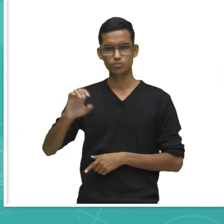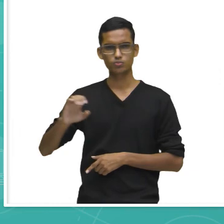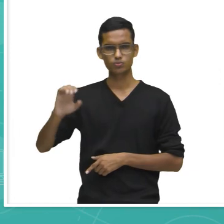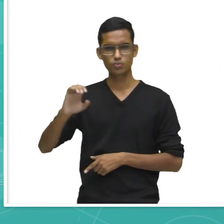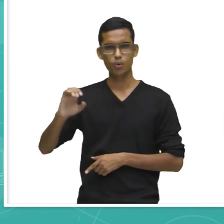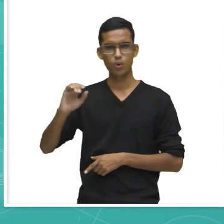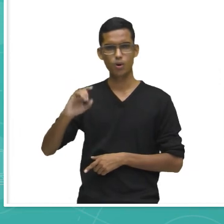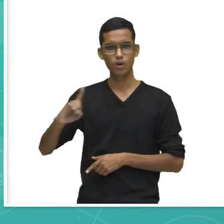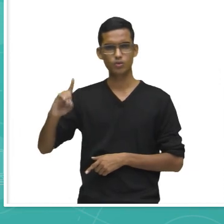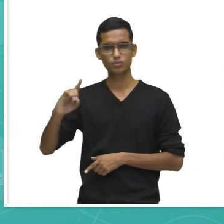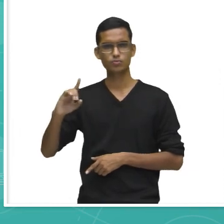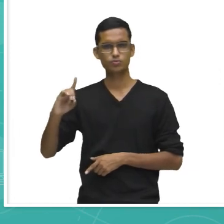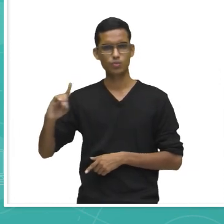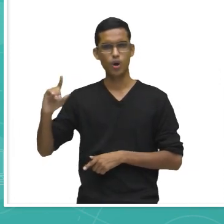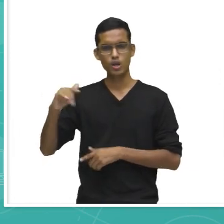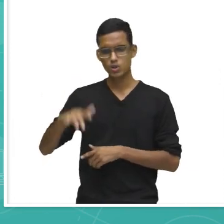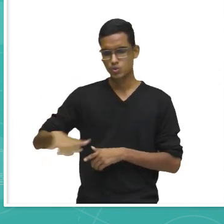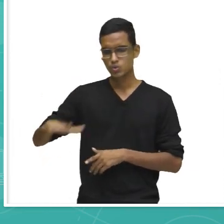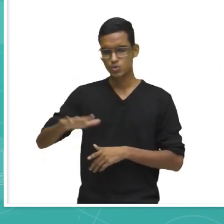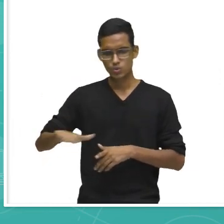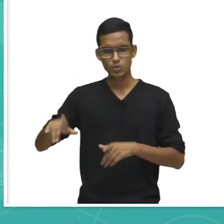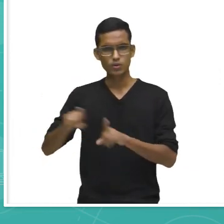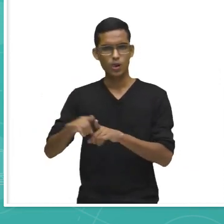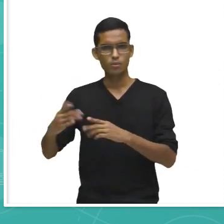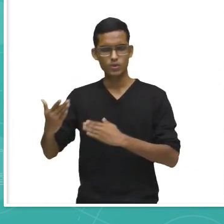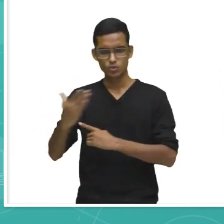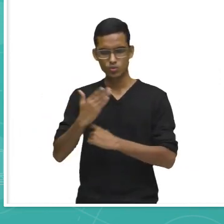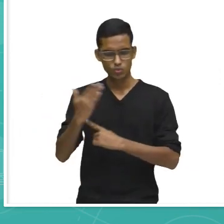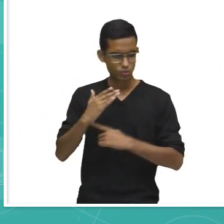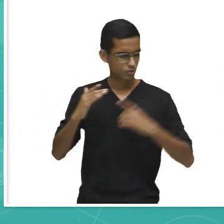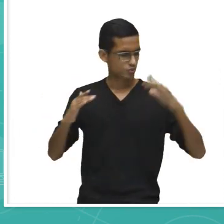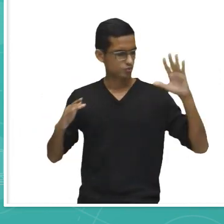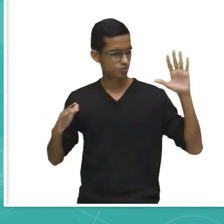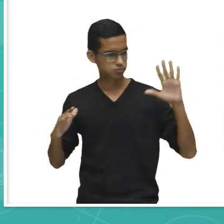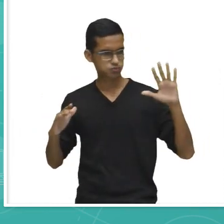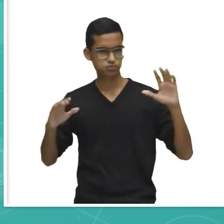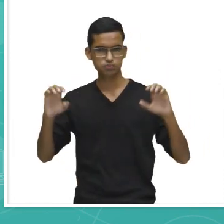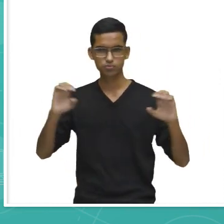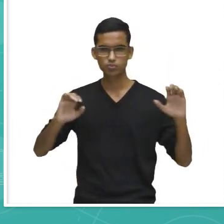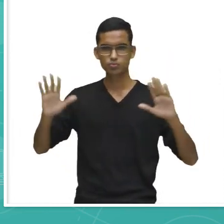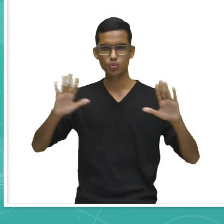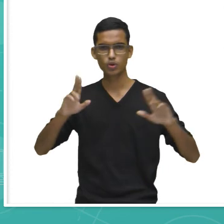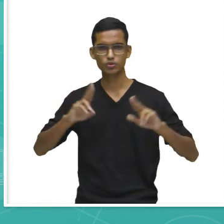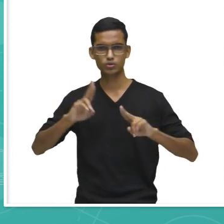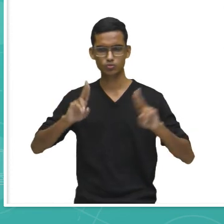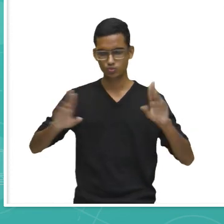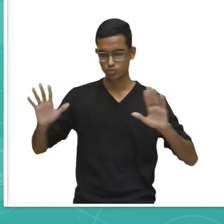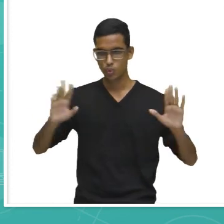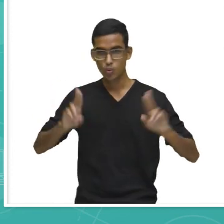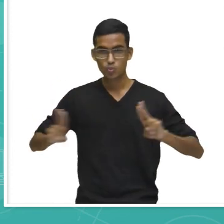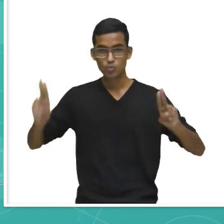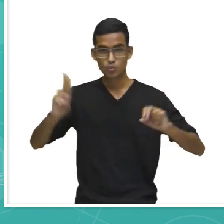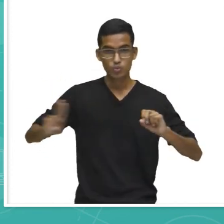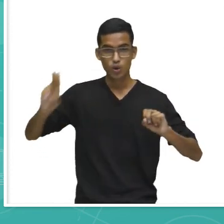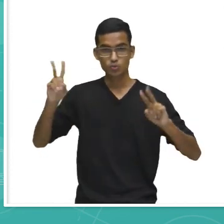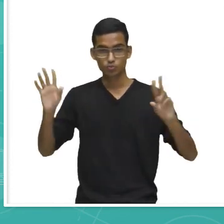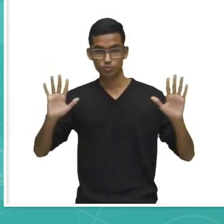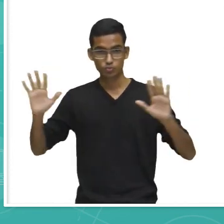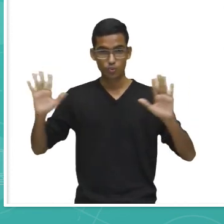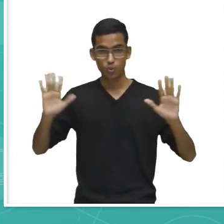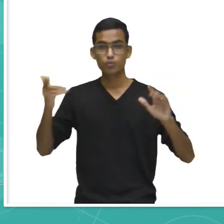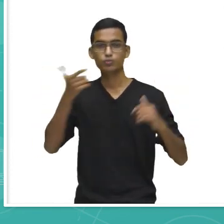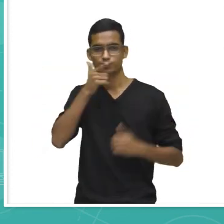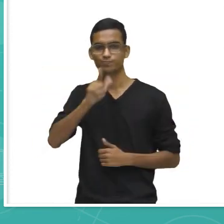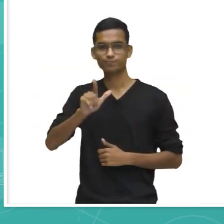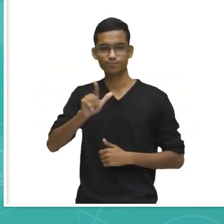movimente esse braço esquerdo e para que cuide também do braço direito, tá? E assim por diante. Já a ginástica de relaxamento, como eu